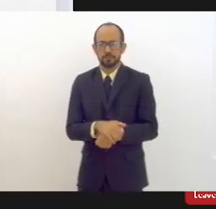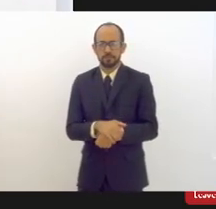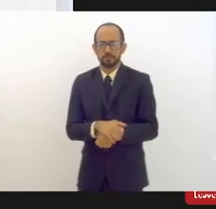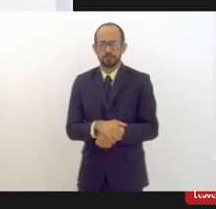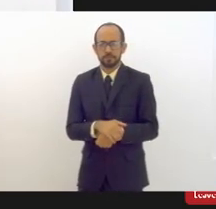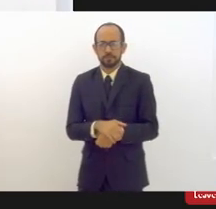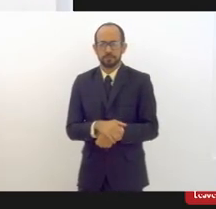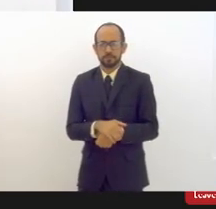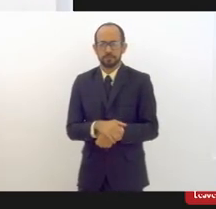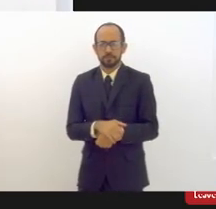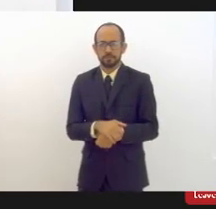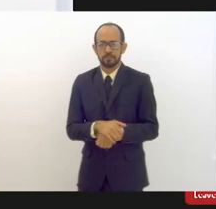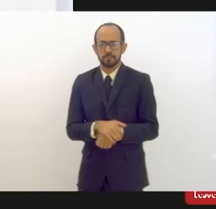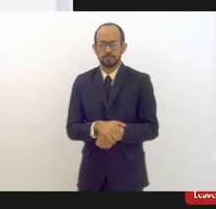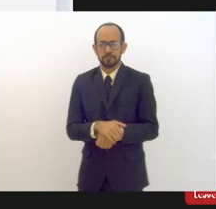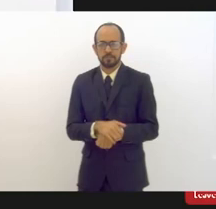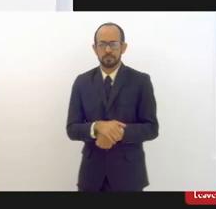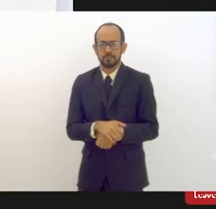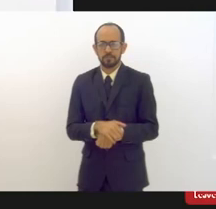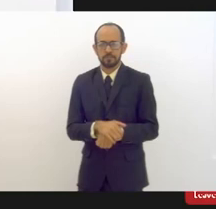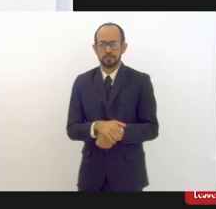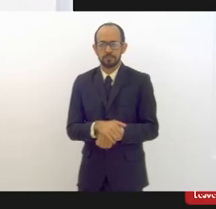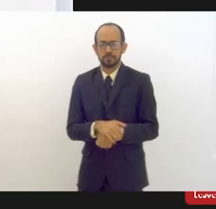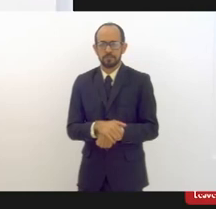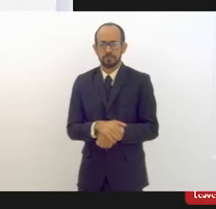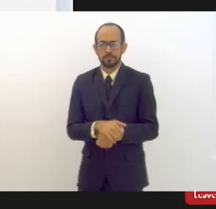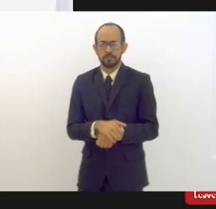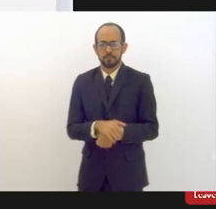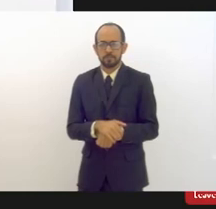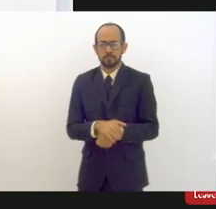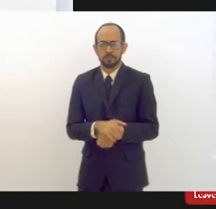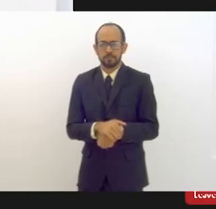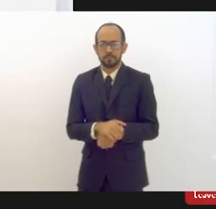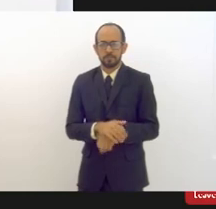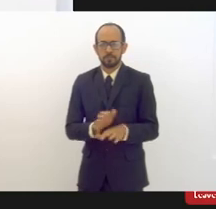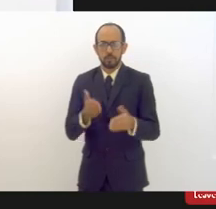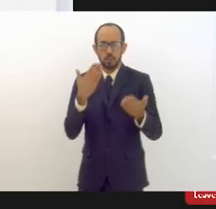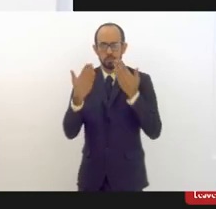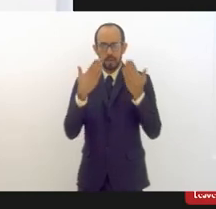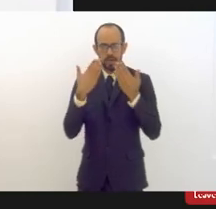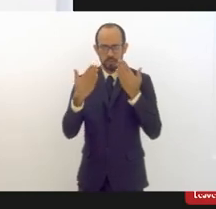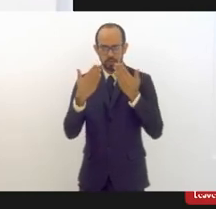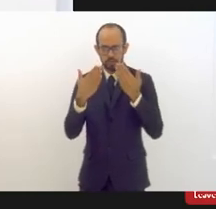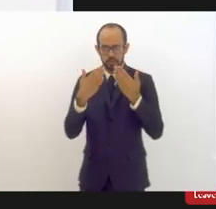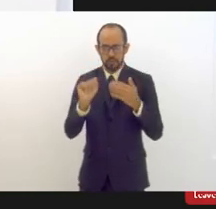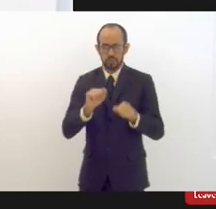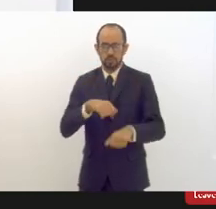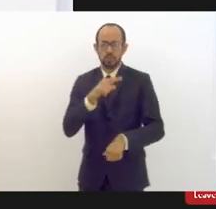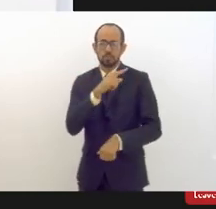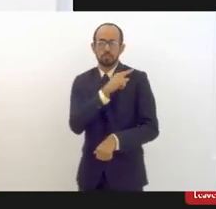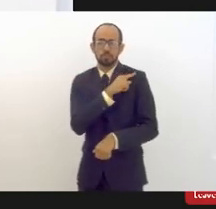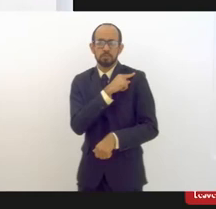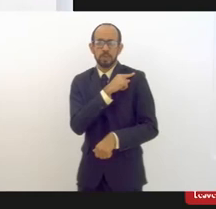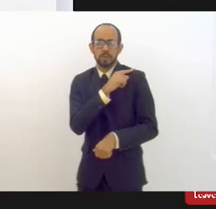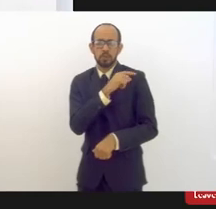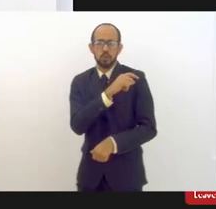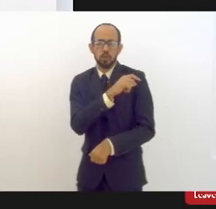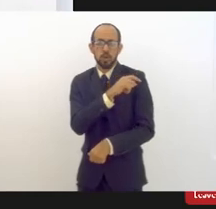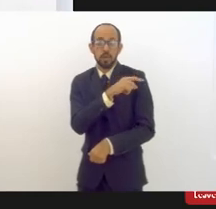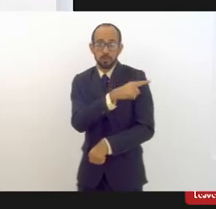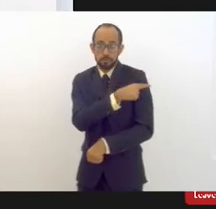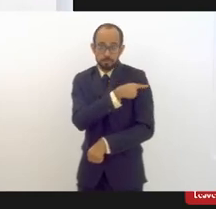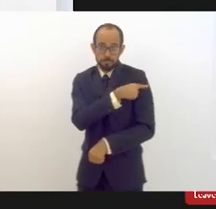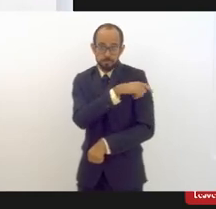slide, Alexandre. É o fundamental, isso. No comparativo do fundamental, né, em 21, a gente